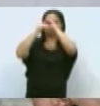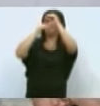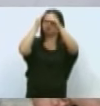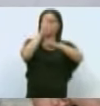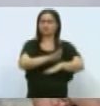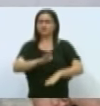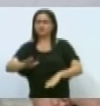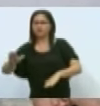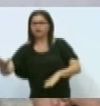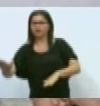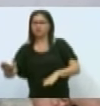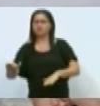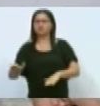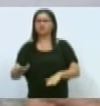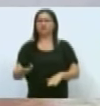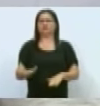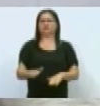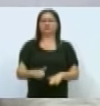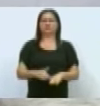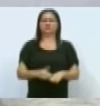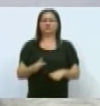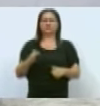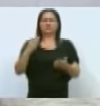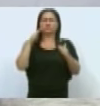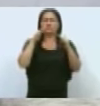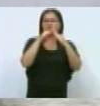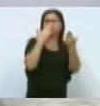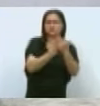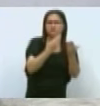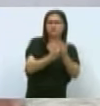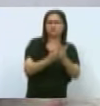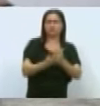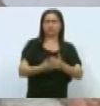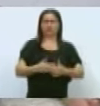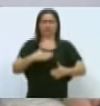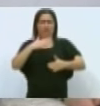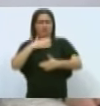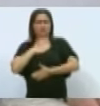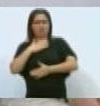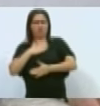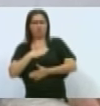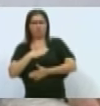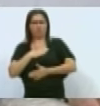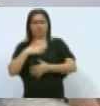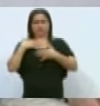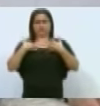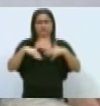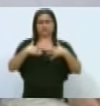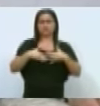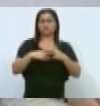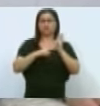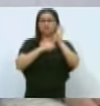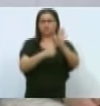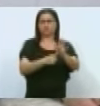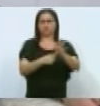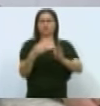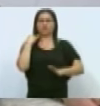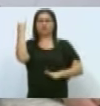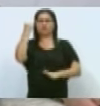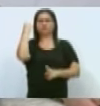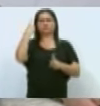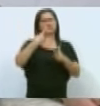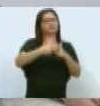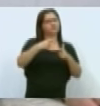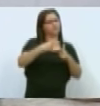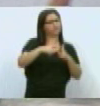crianças, né? Na parte cultural, nessa parte de expressão, comunicação, é muito importante para eles. Então, esse programa